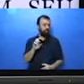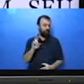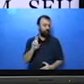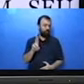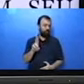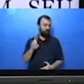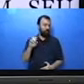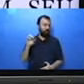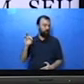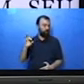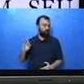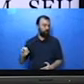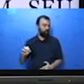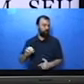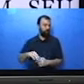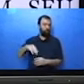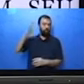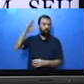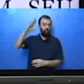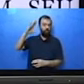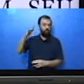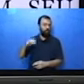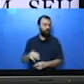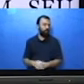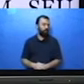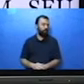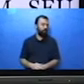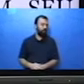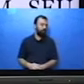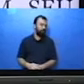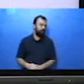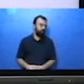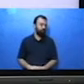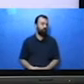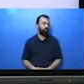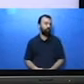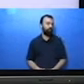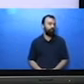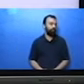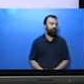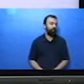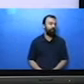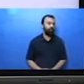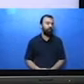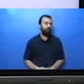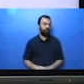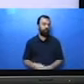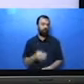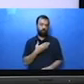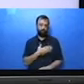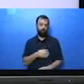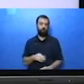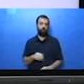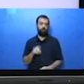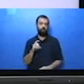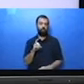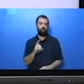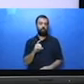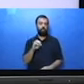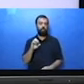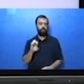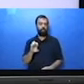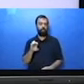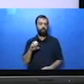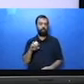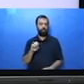pois não existe nenhum desdobramento moderno em seu território. Desdobramentos modernos, o que são?